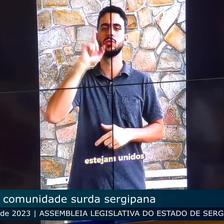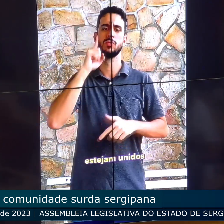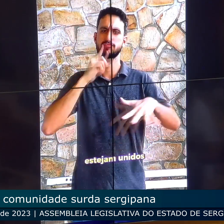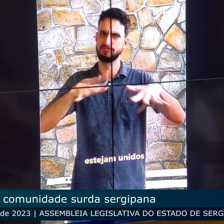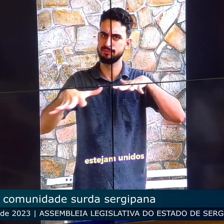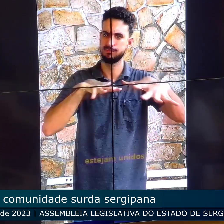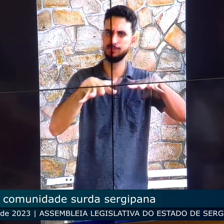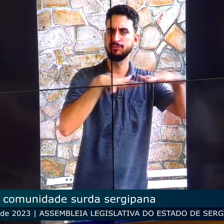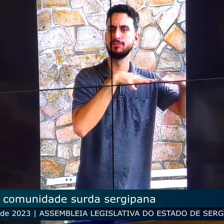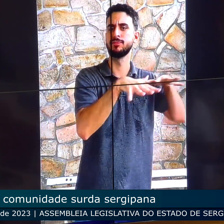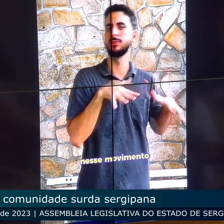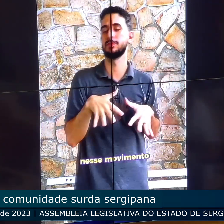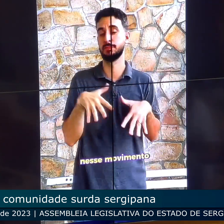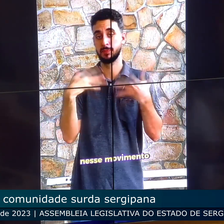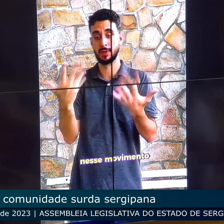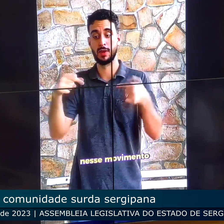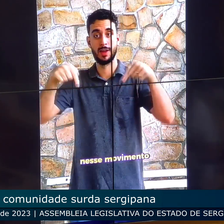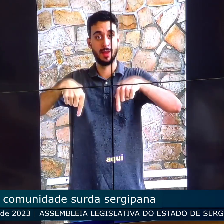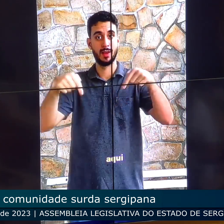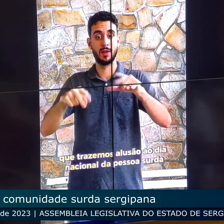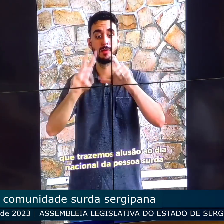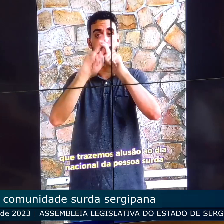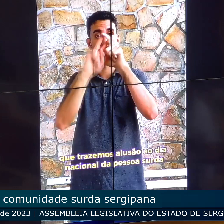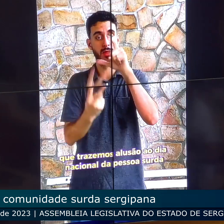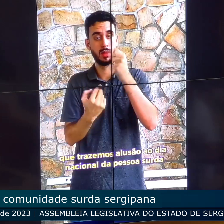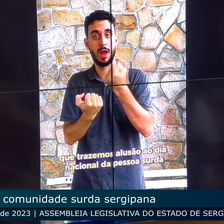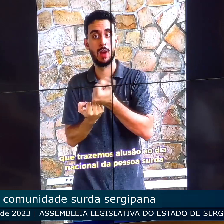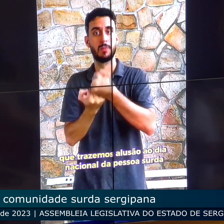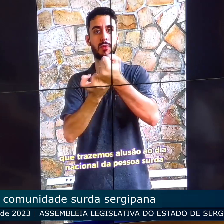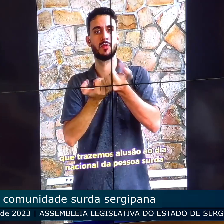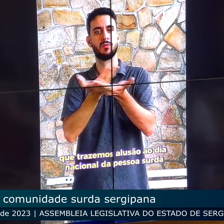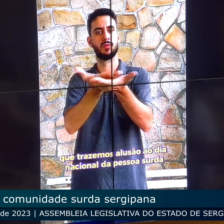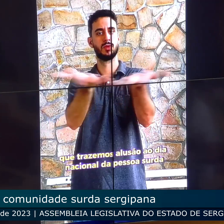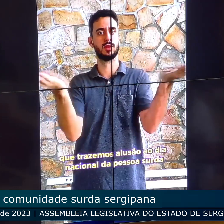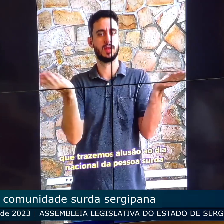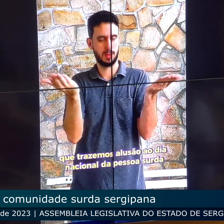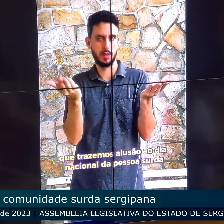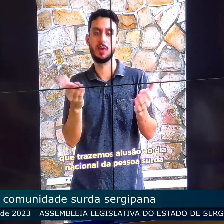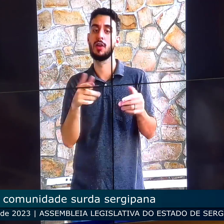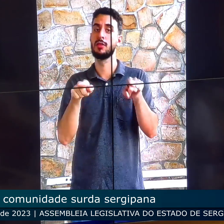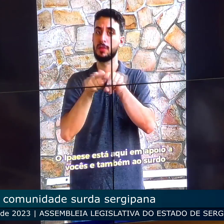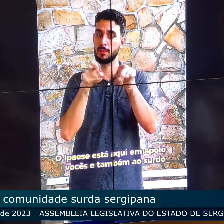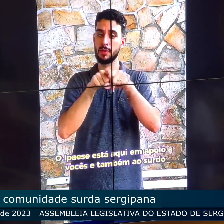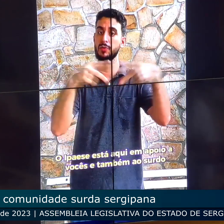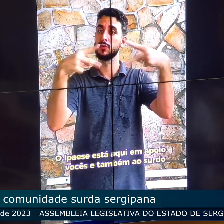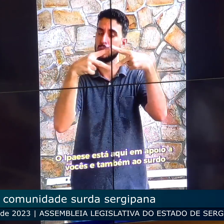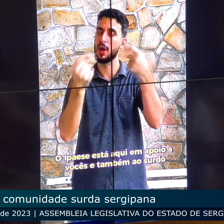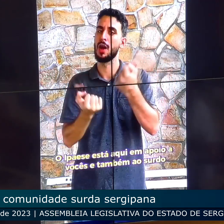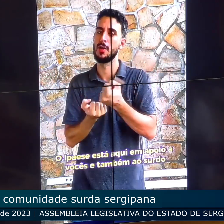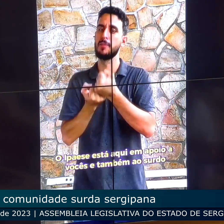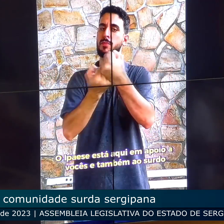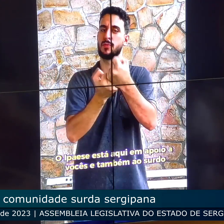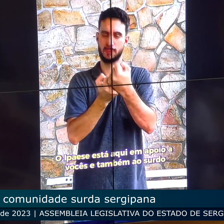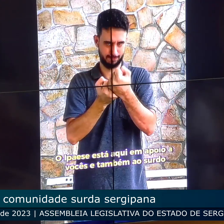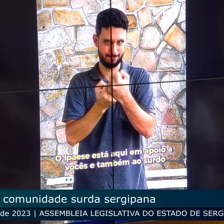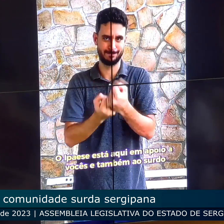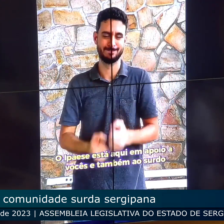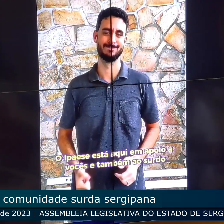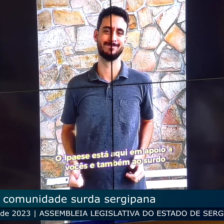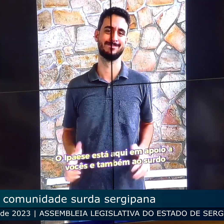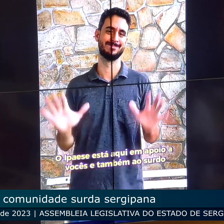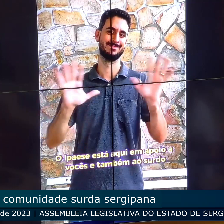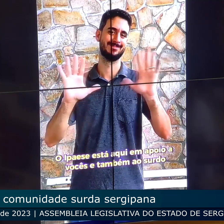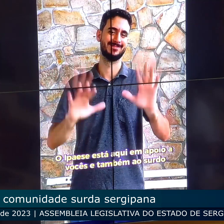estejam unidos nesse movimento aqui que trazemos à alusão no Dia Nacional da Pessoa Surda. O IPAESE está aqui em